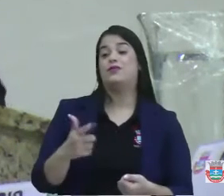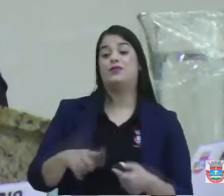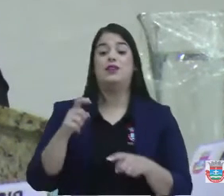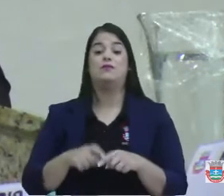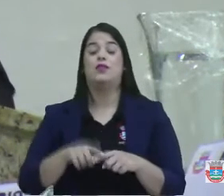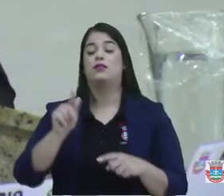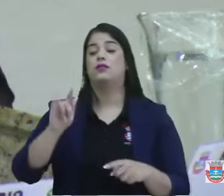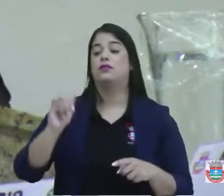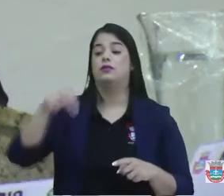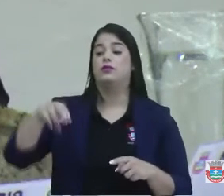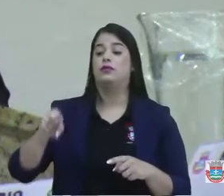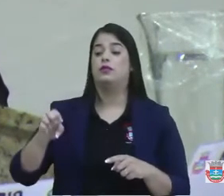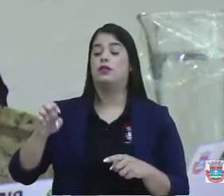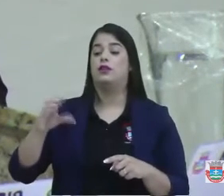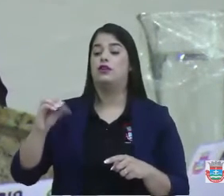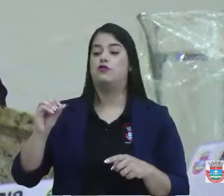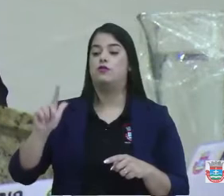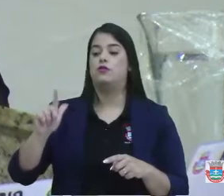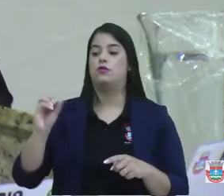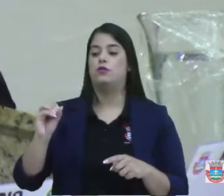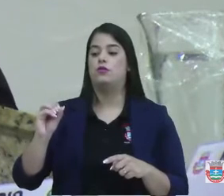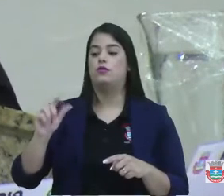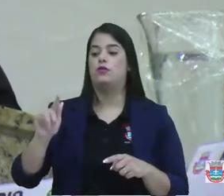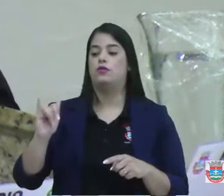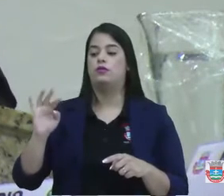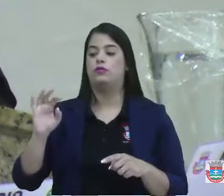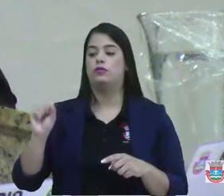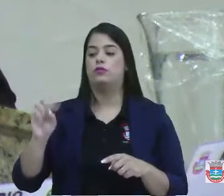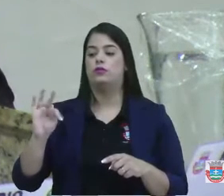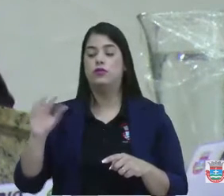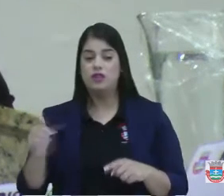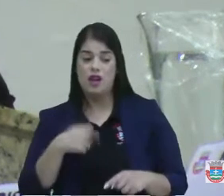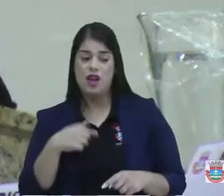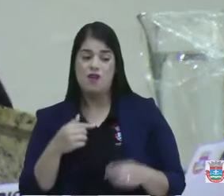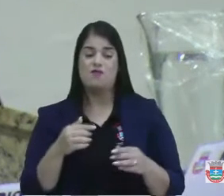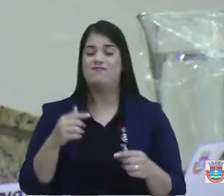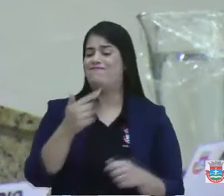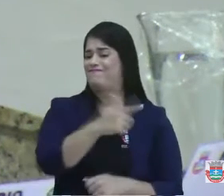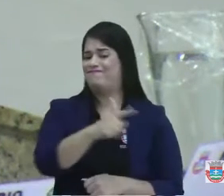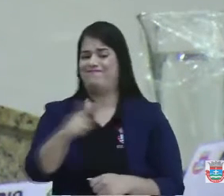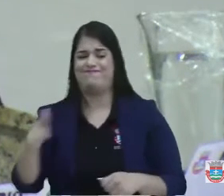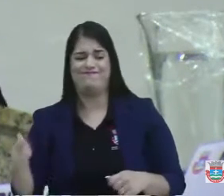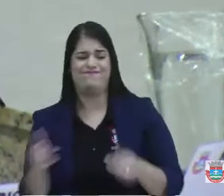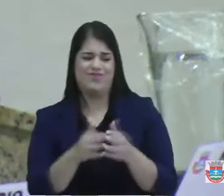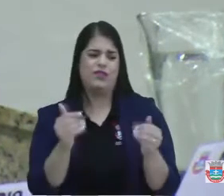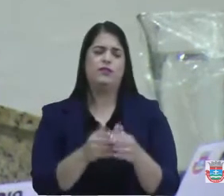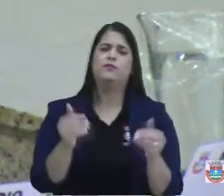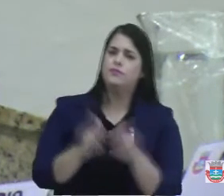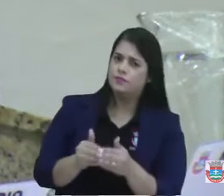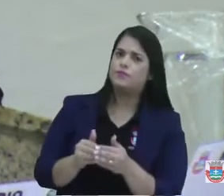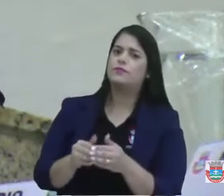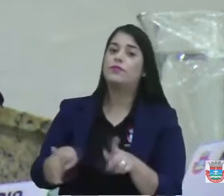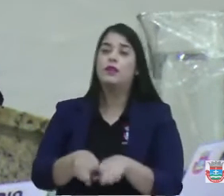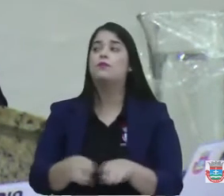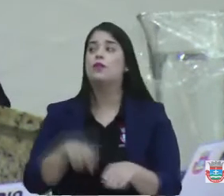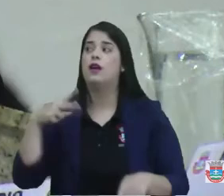ginecologista principalmente ginecologista que não sou eu por coloquei vários requerimentos como a vereador Assis também